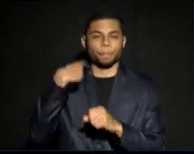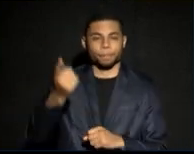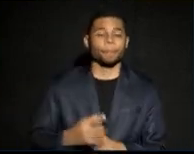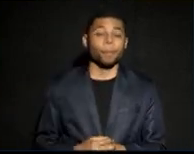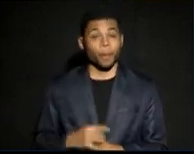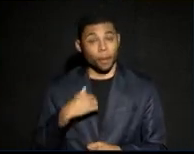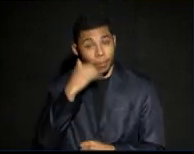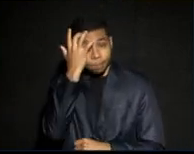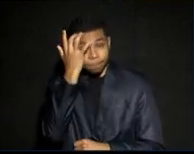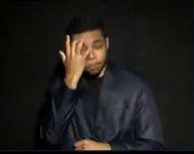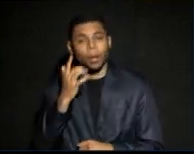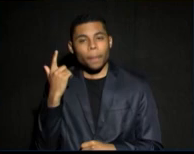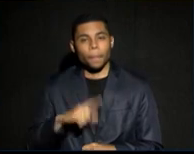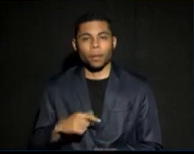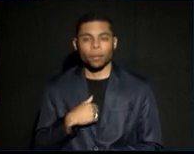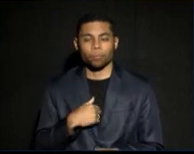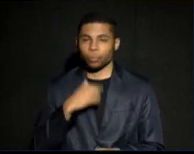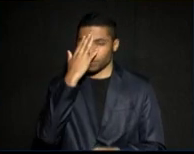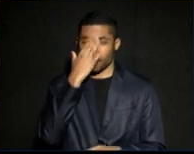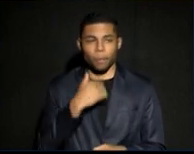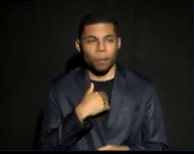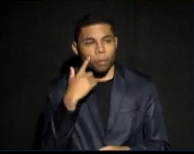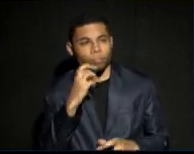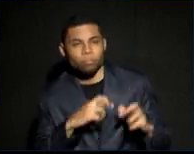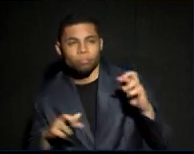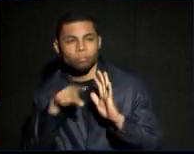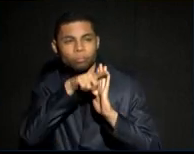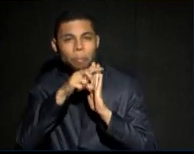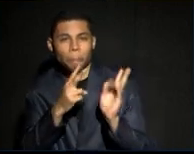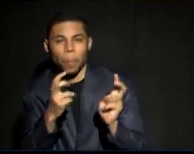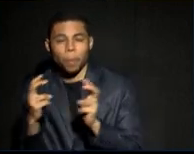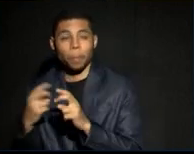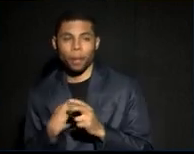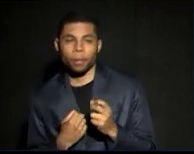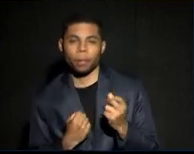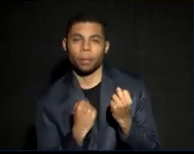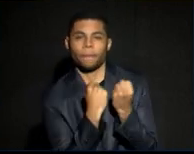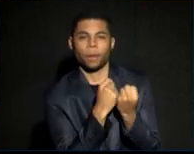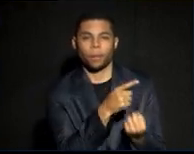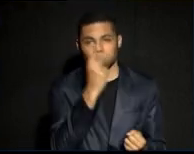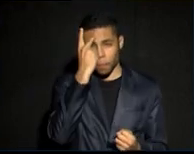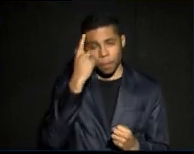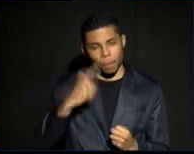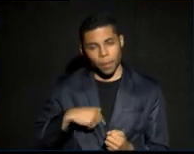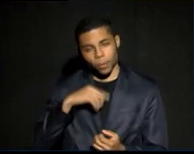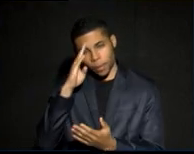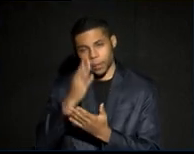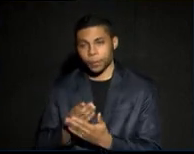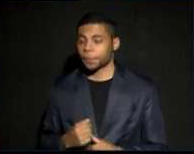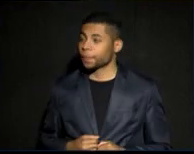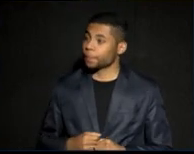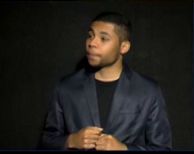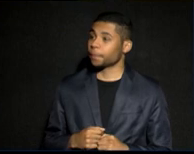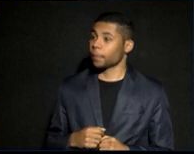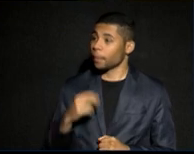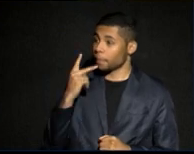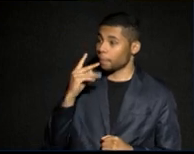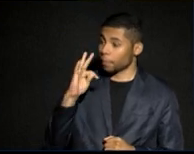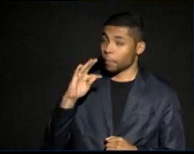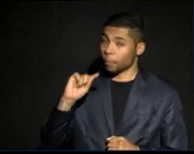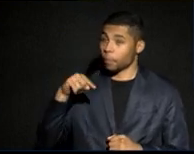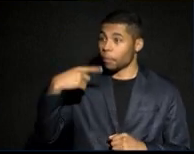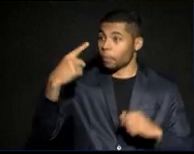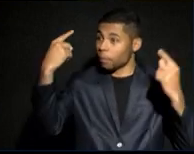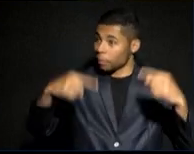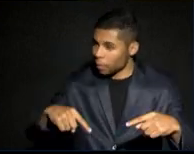com sensatez mas com muito altivez para defender São Paulo e aquilo que a gente acredita o PT só foi para o segundo turno